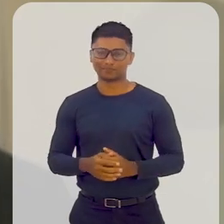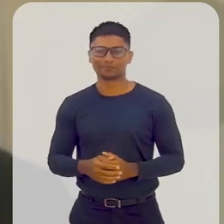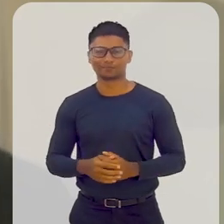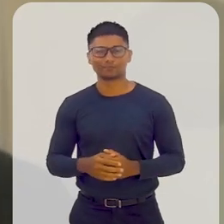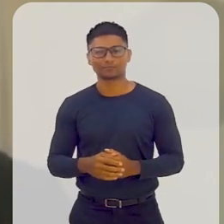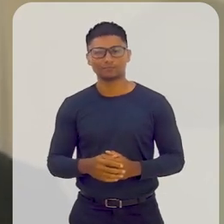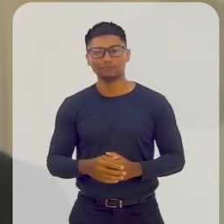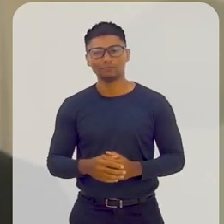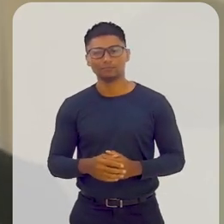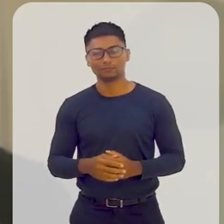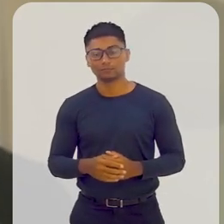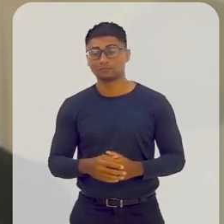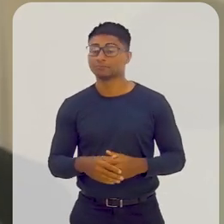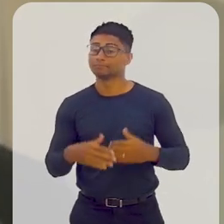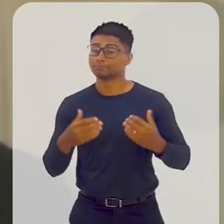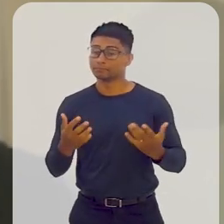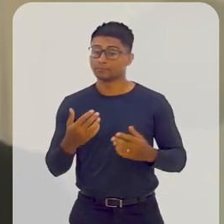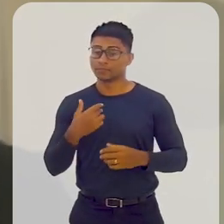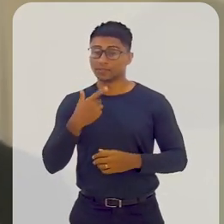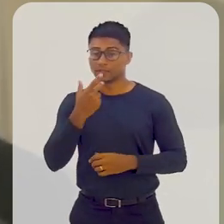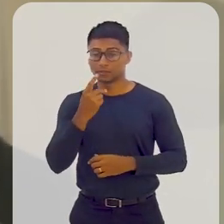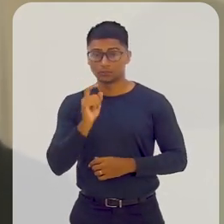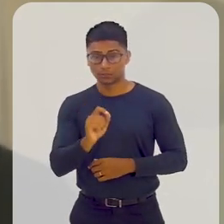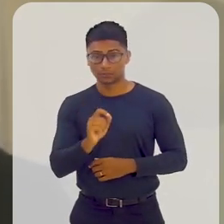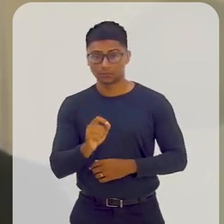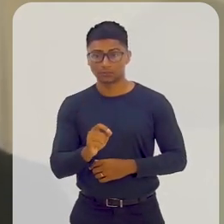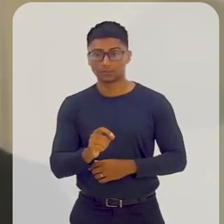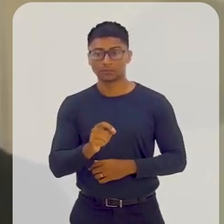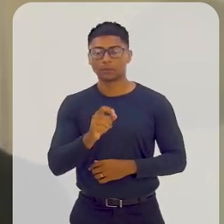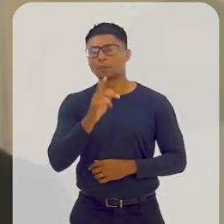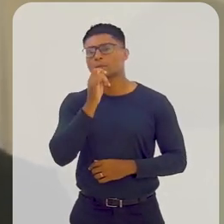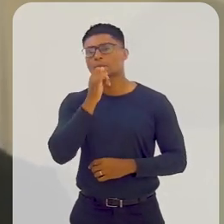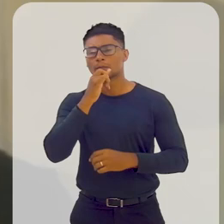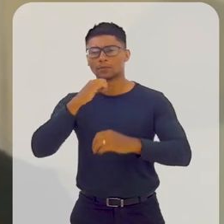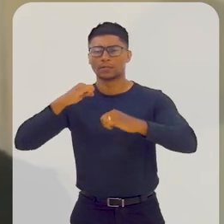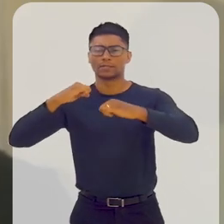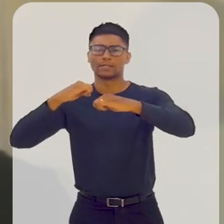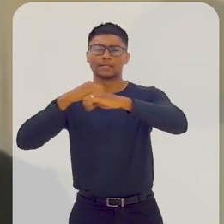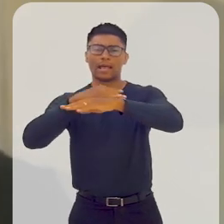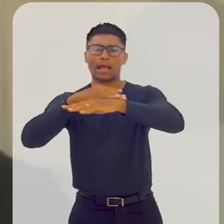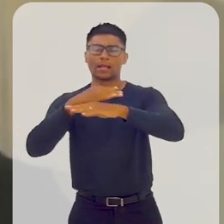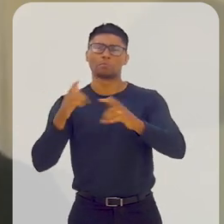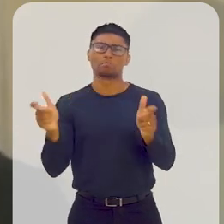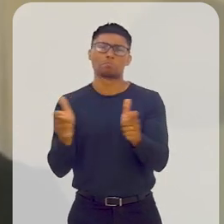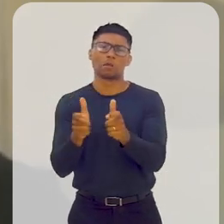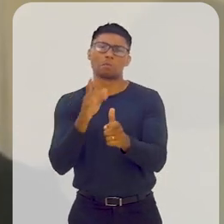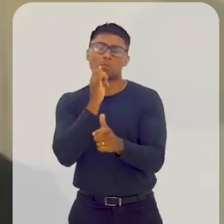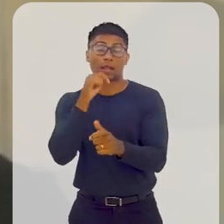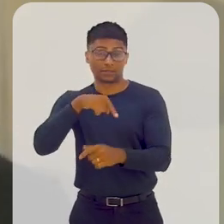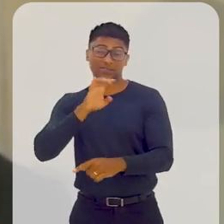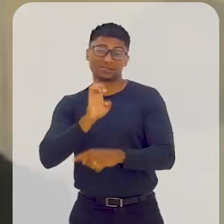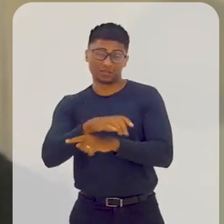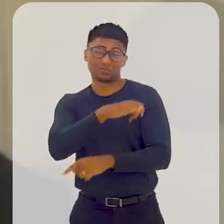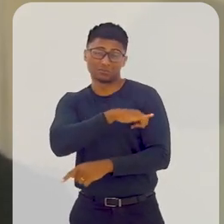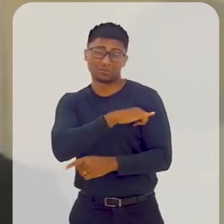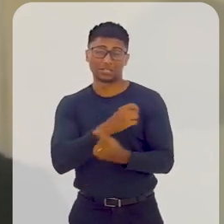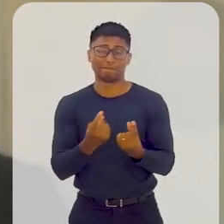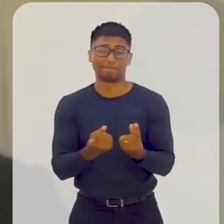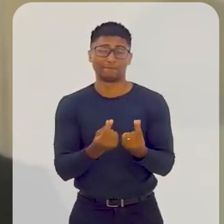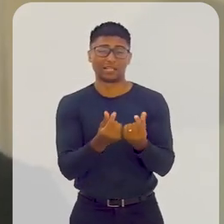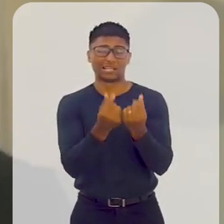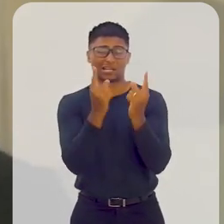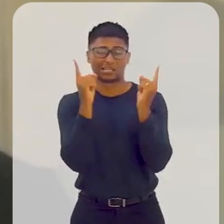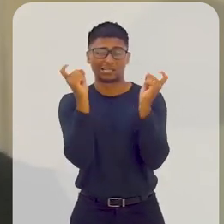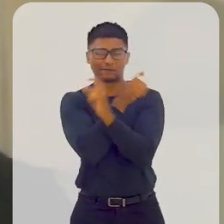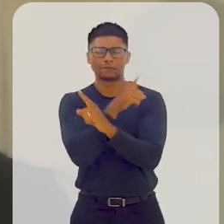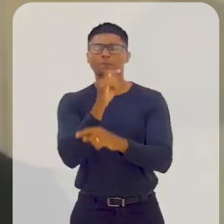produto deteriorado. E aí, gente, eu falo para você: você pega um município pequeno, o estado do Rio hoje passa uma situação financeira